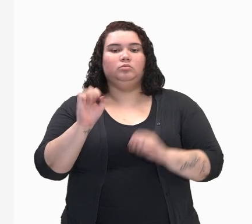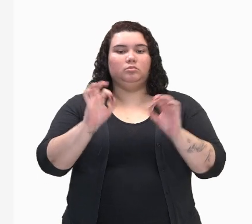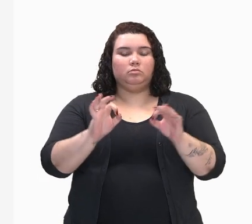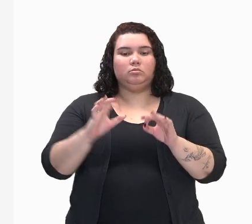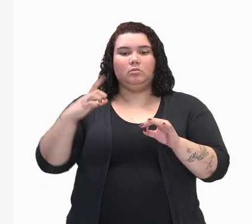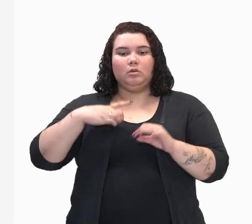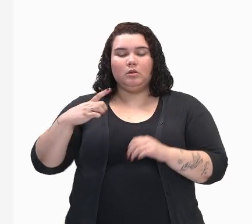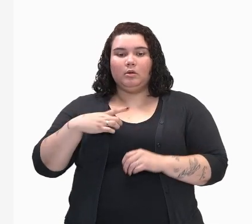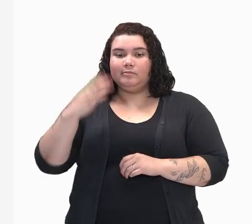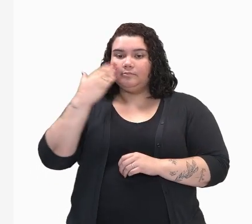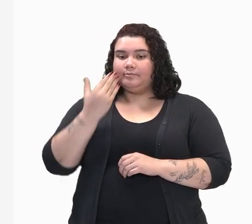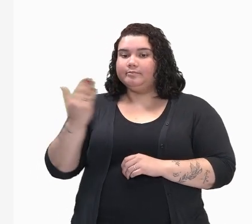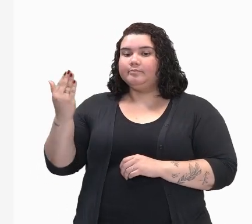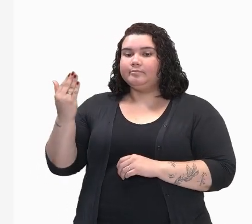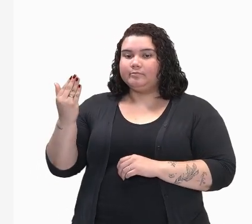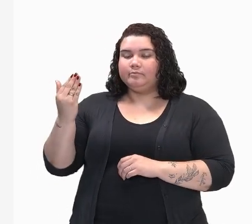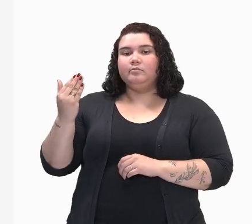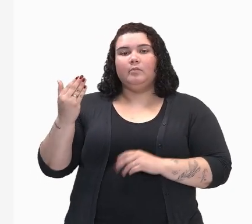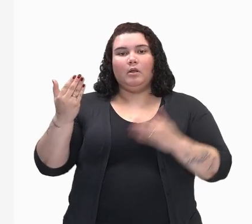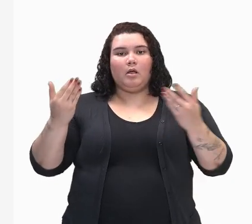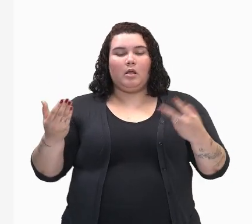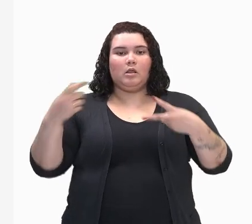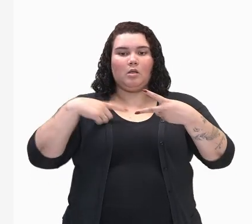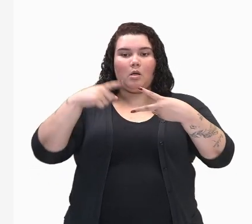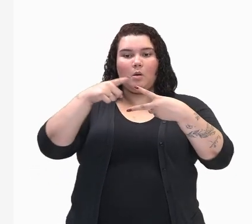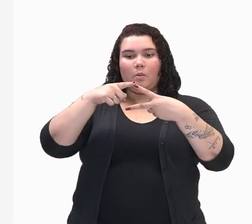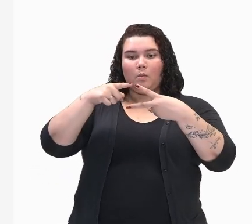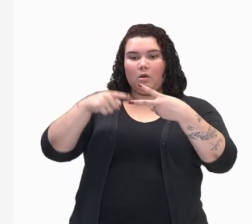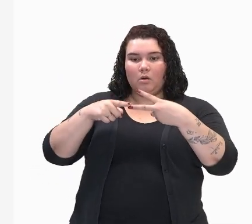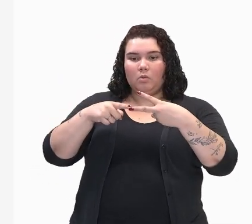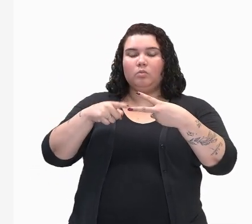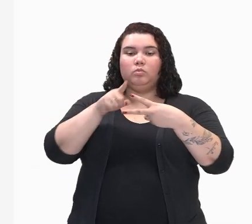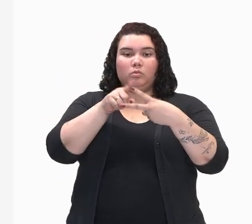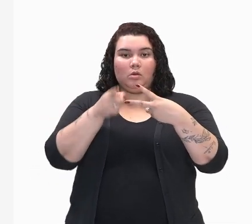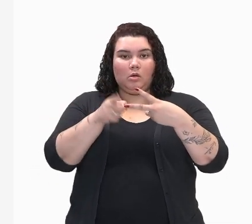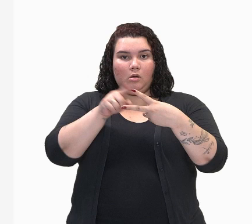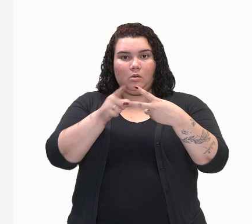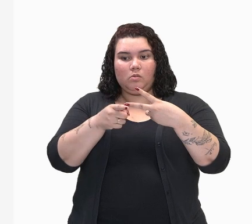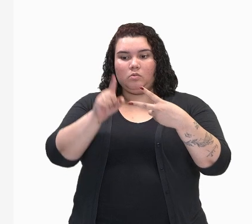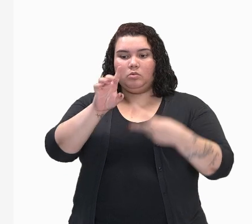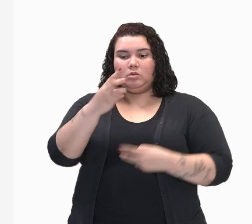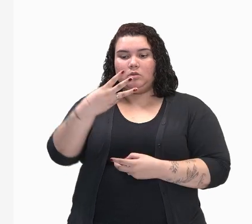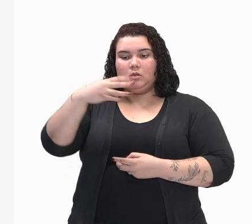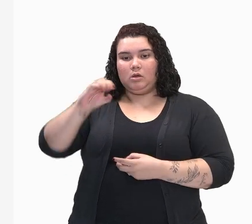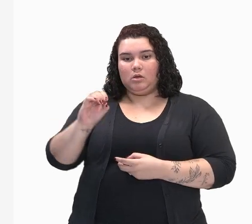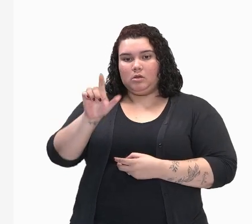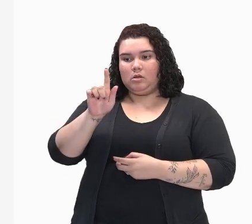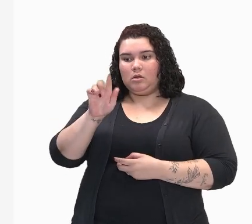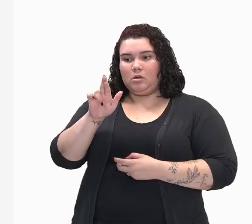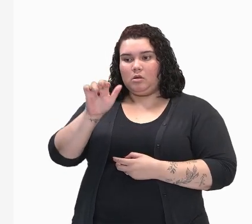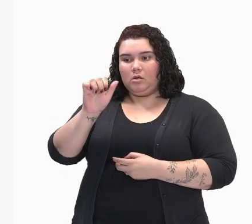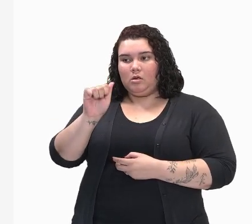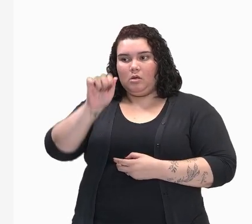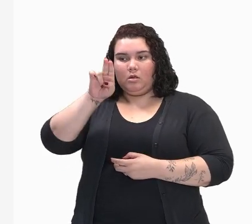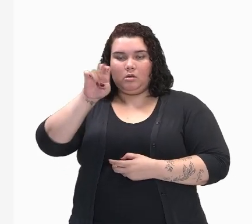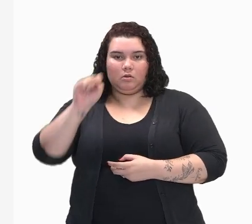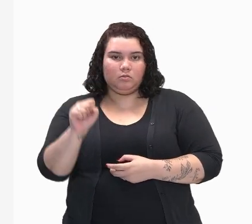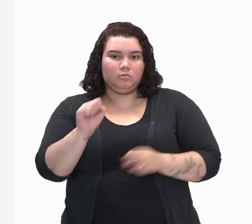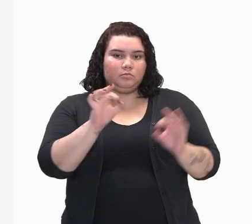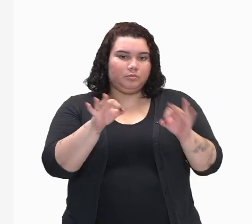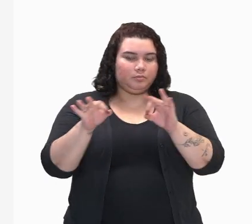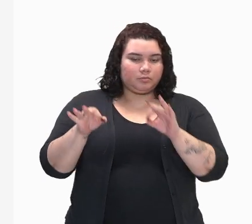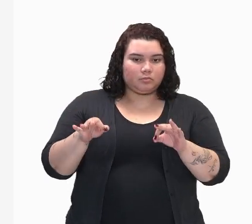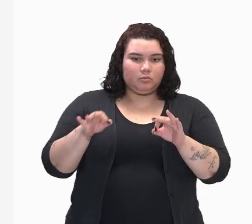força é um ângulo de 30 graus em relação à horizontal. Aí ele está falando só da direção. Se eu fosse falar do sentido, o sentido seria